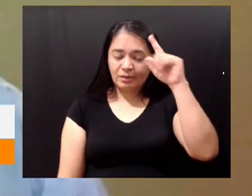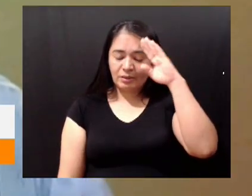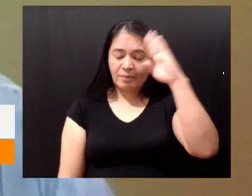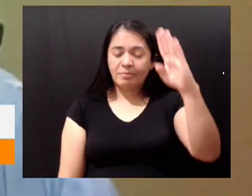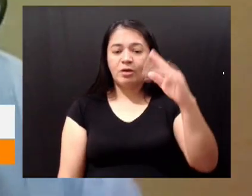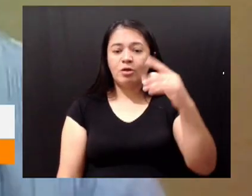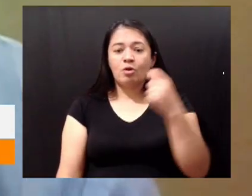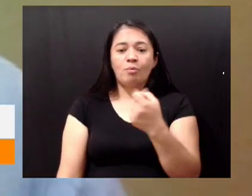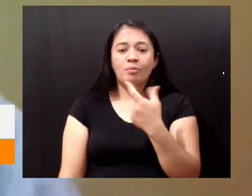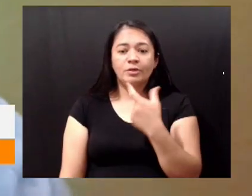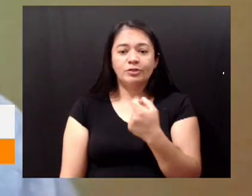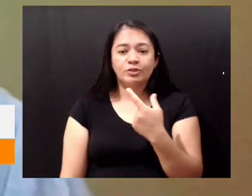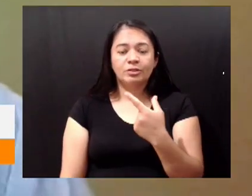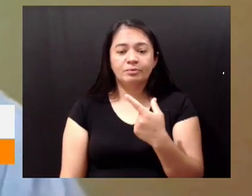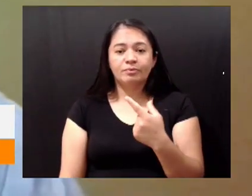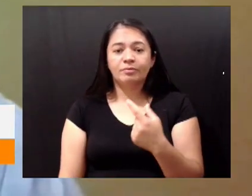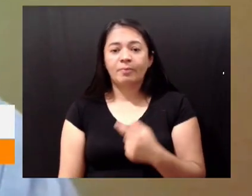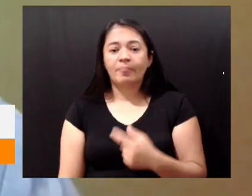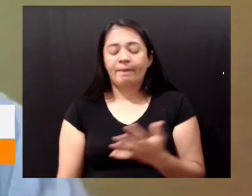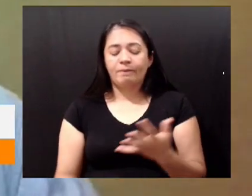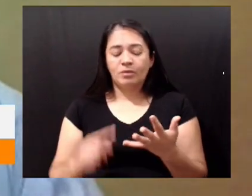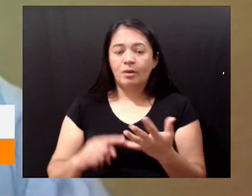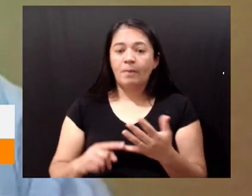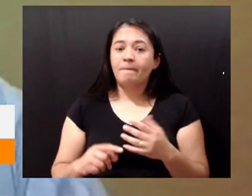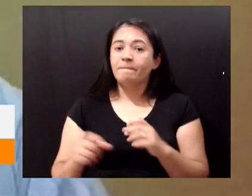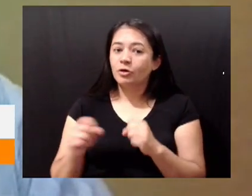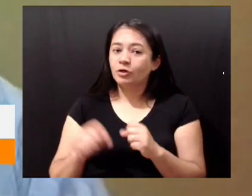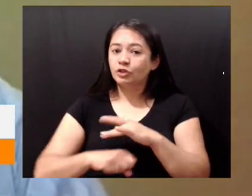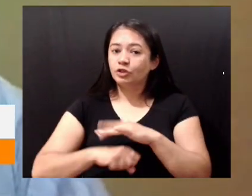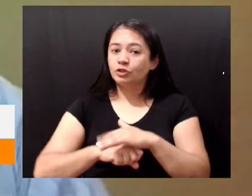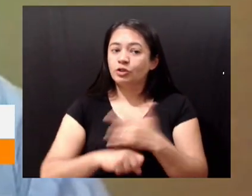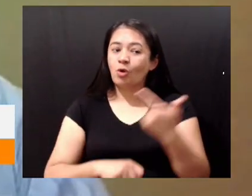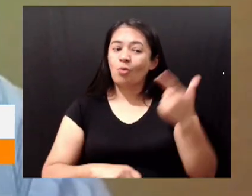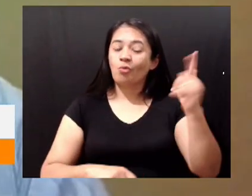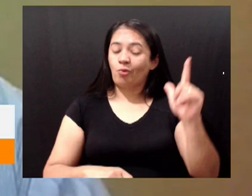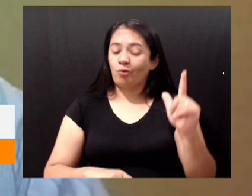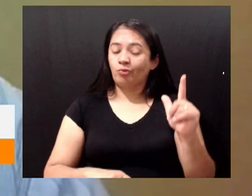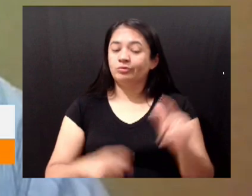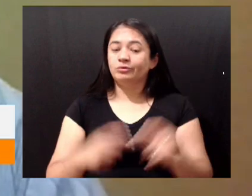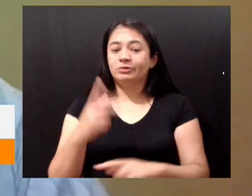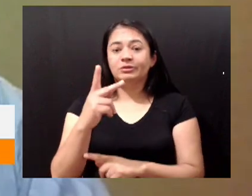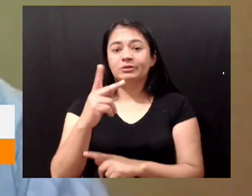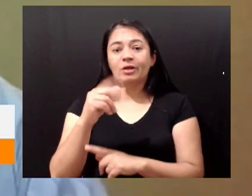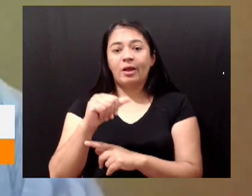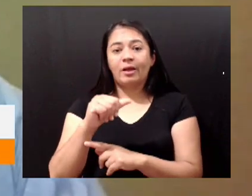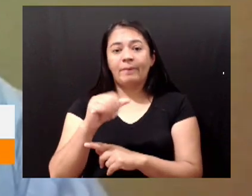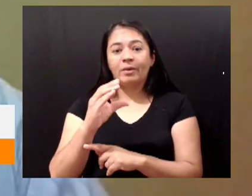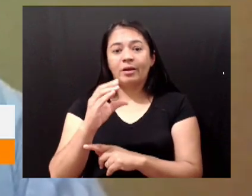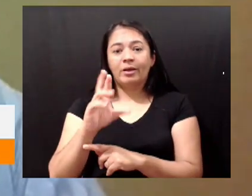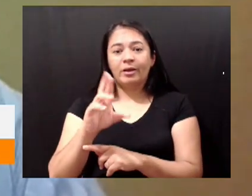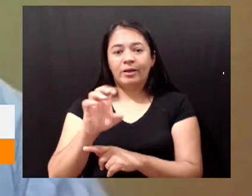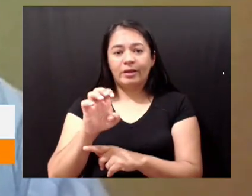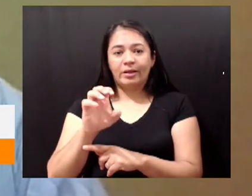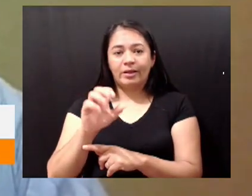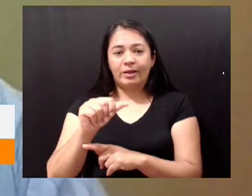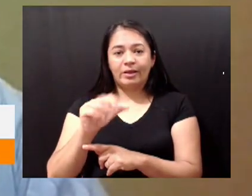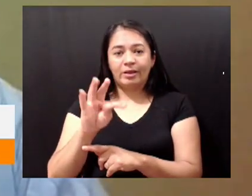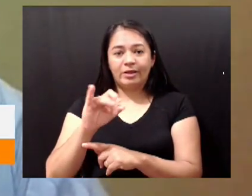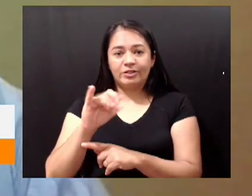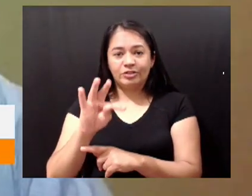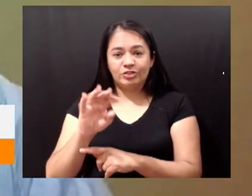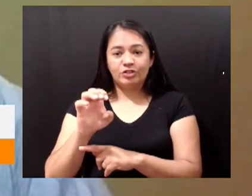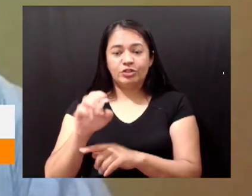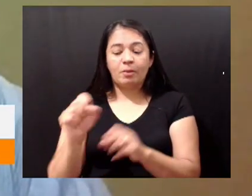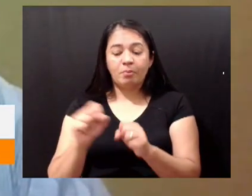coisas, pancreatite, né? E pode ser grave em alguns casos, até pode ser fatal